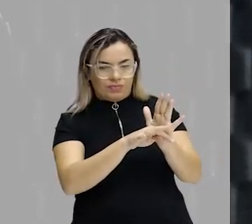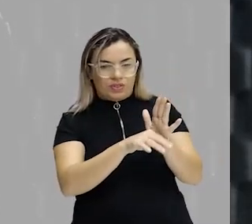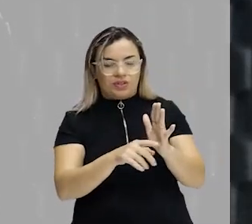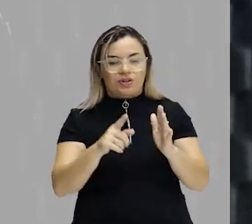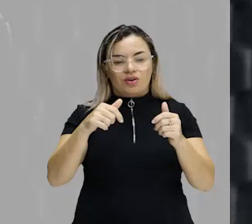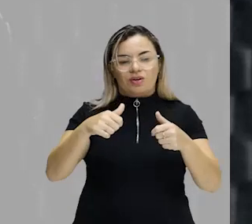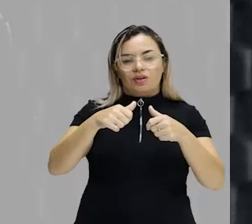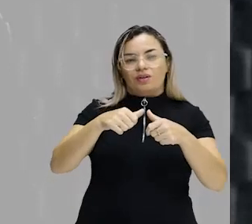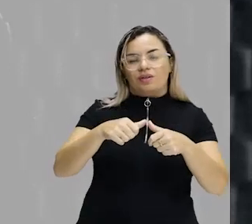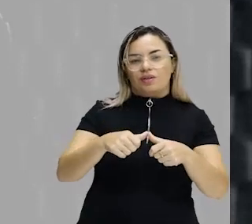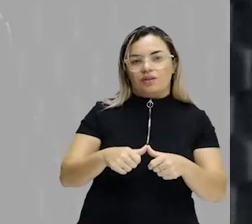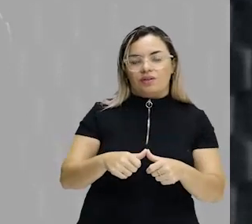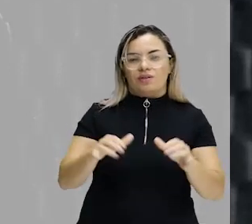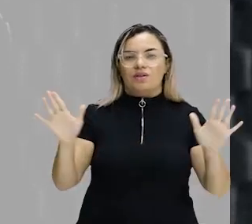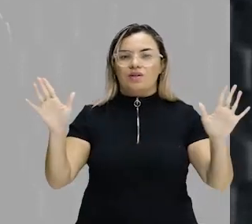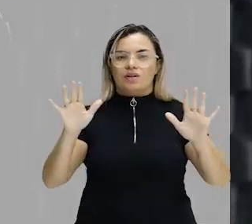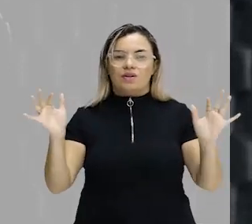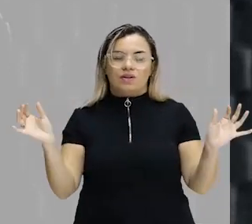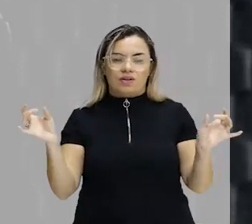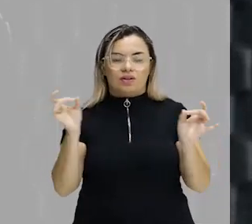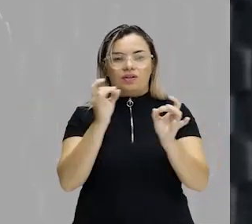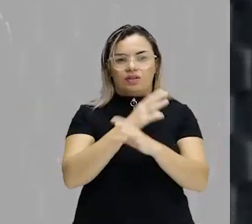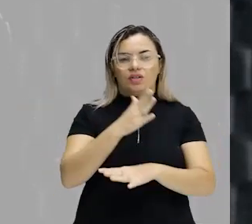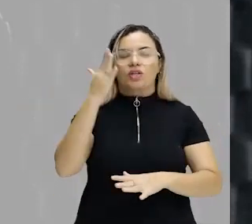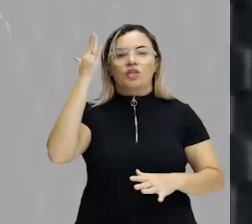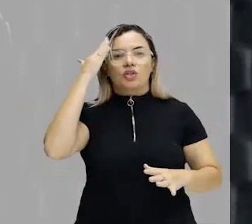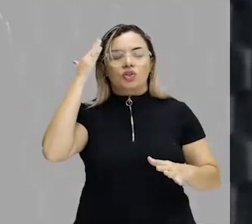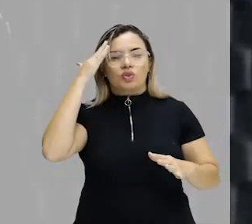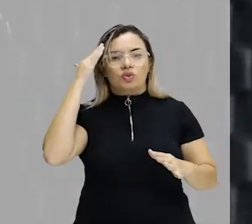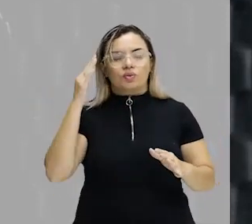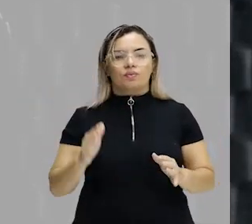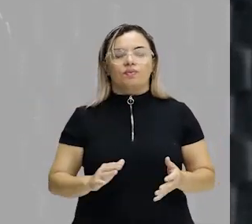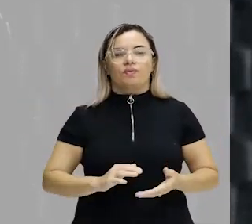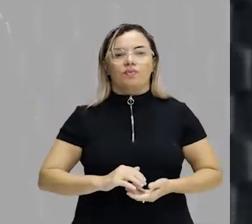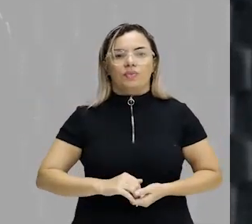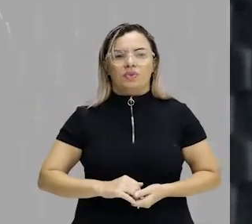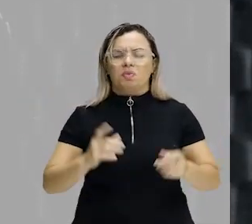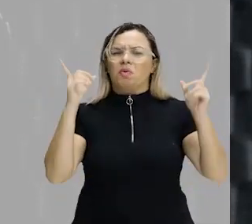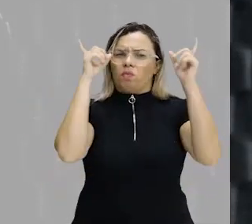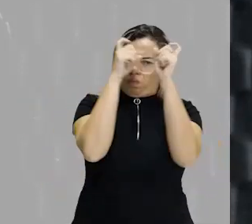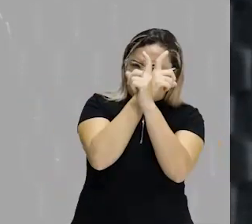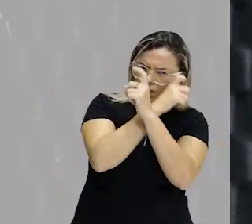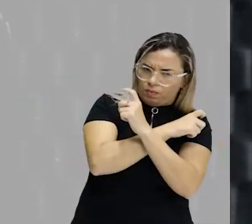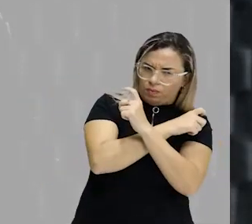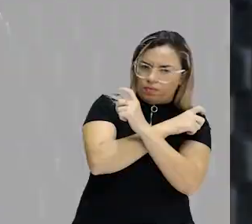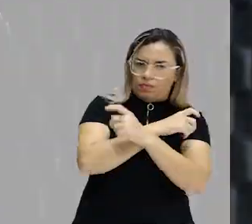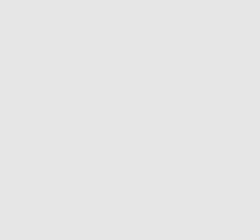aqui. Espero que vocês tenham entendido tudinho. Compliquei?